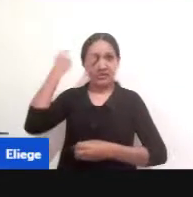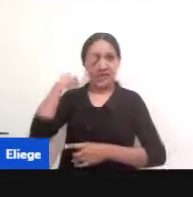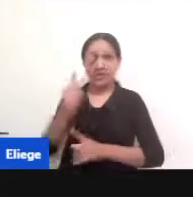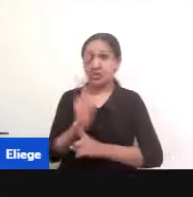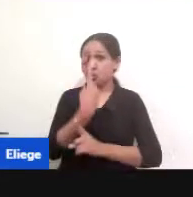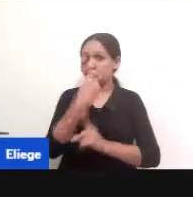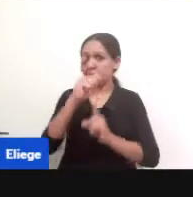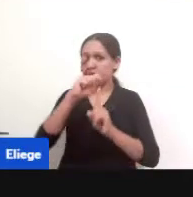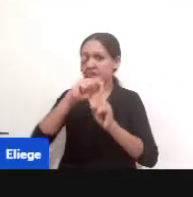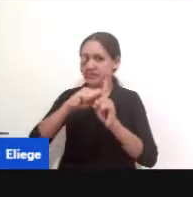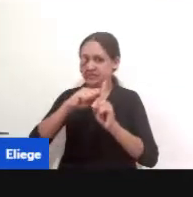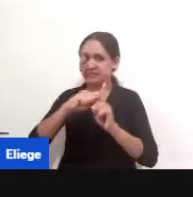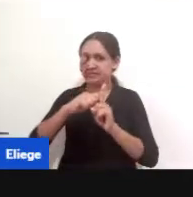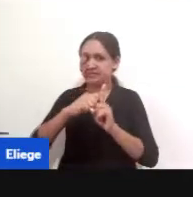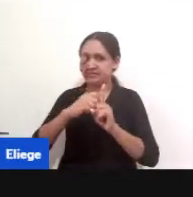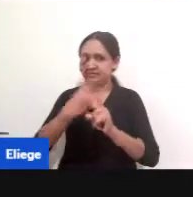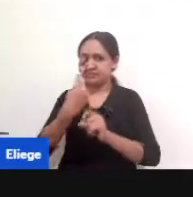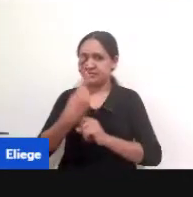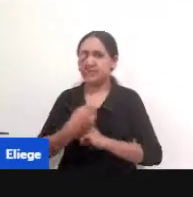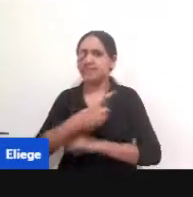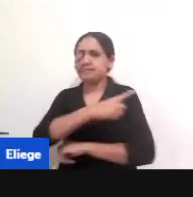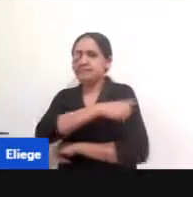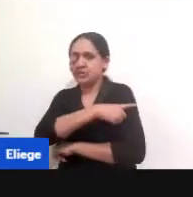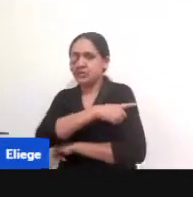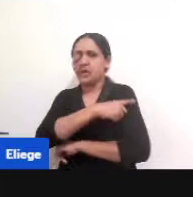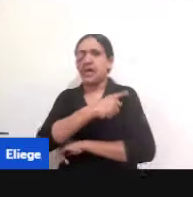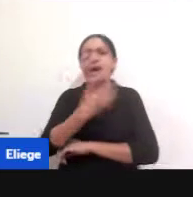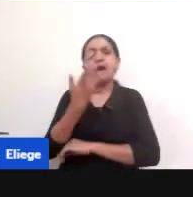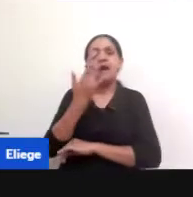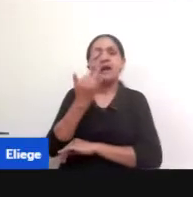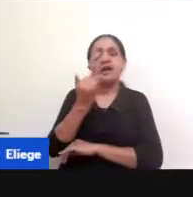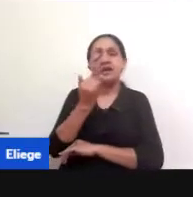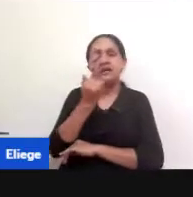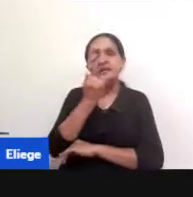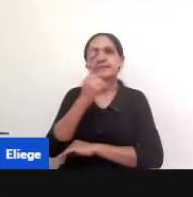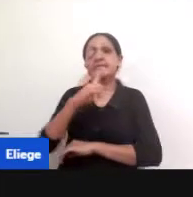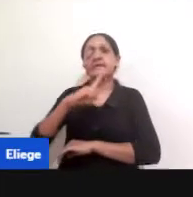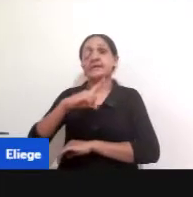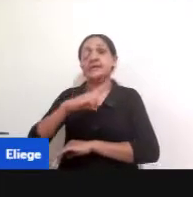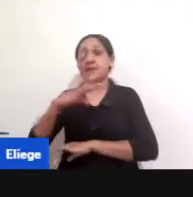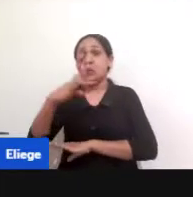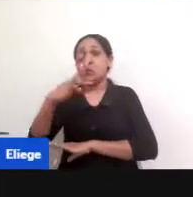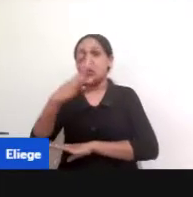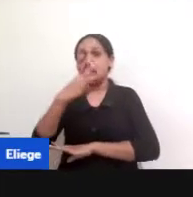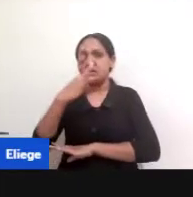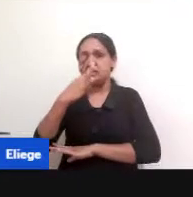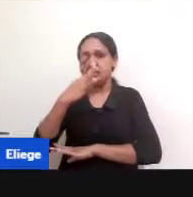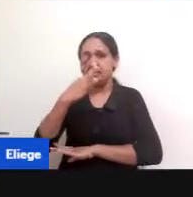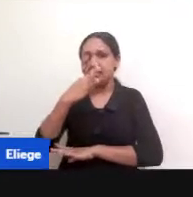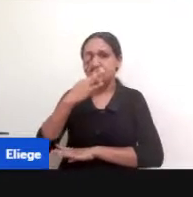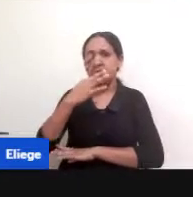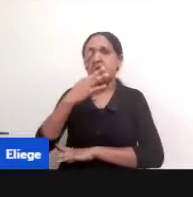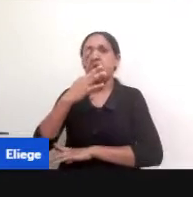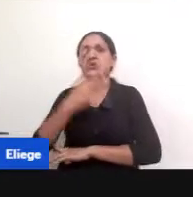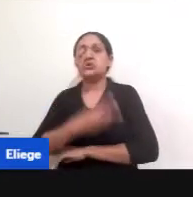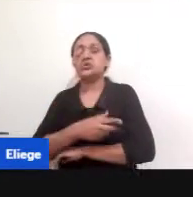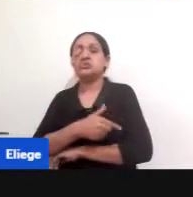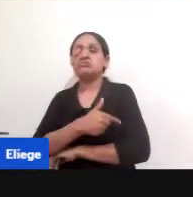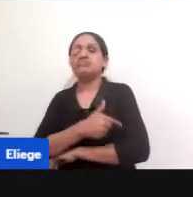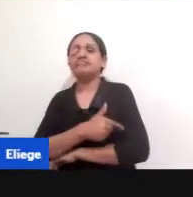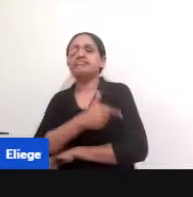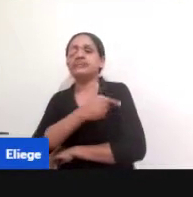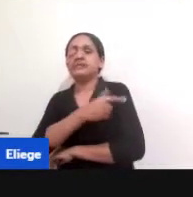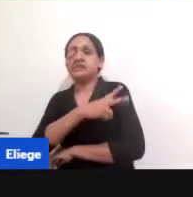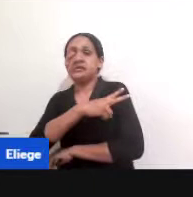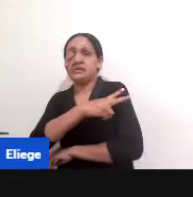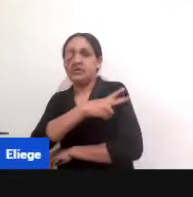no segundo ano, ela tem esse conhecimento referente ao ensino presencial do segundo ano. E a criança que está no